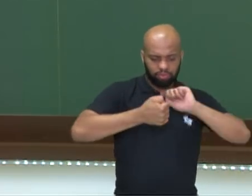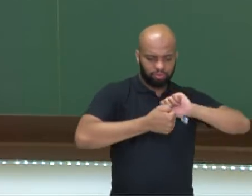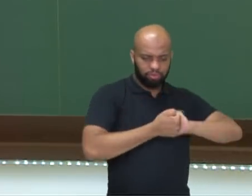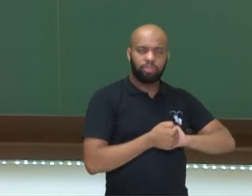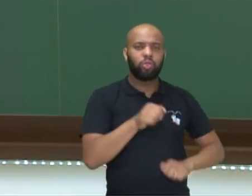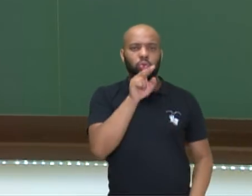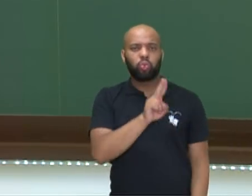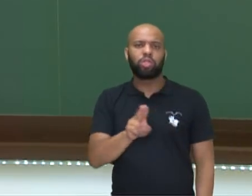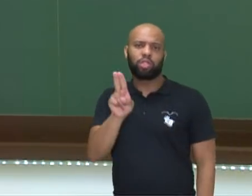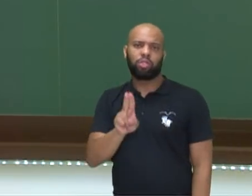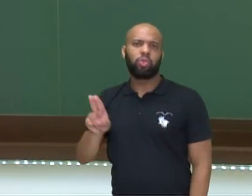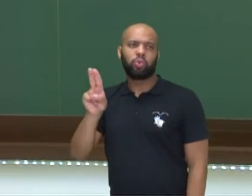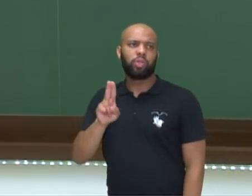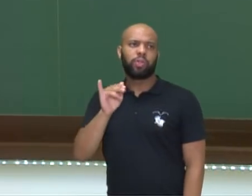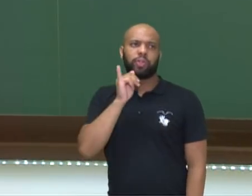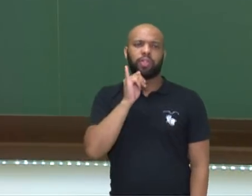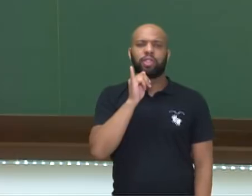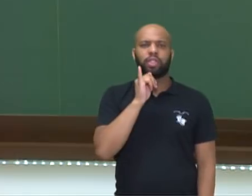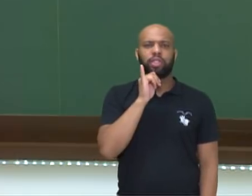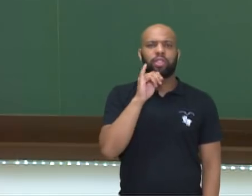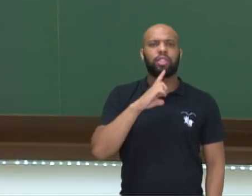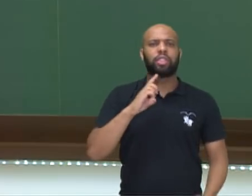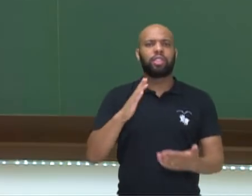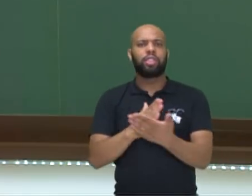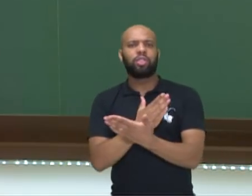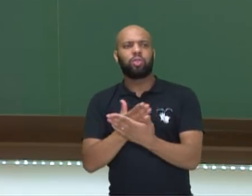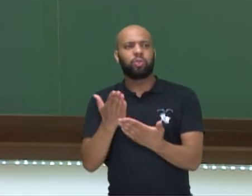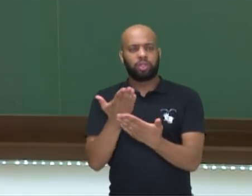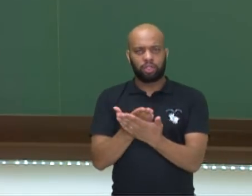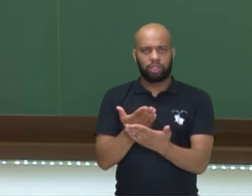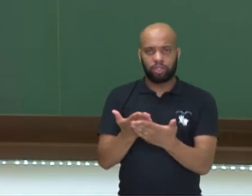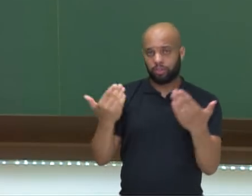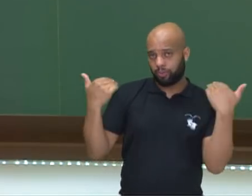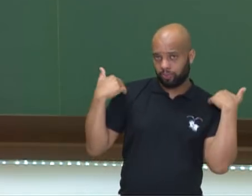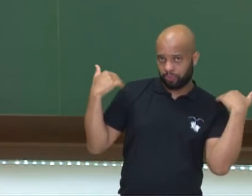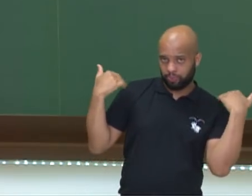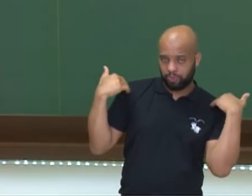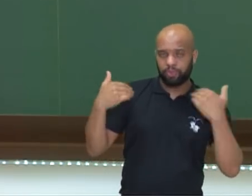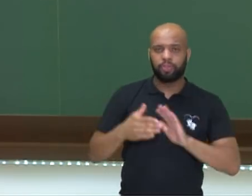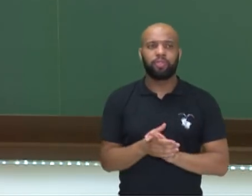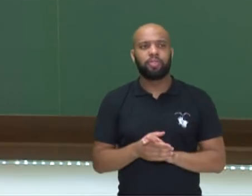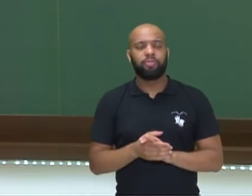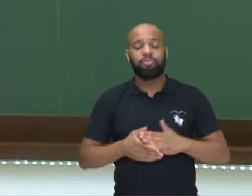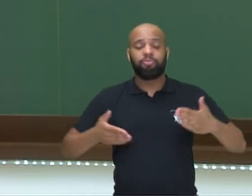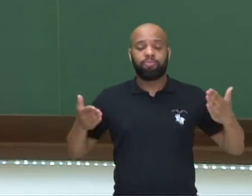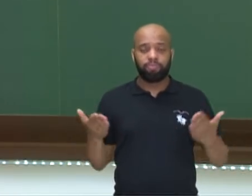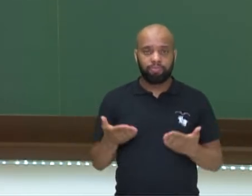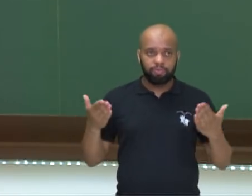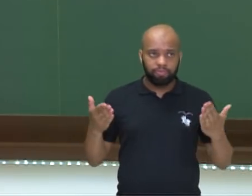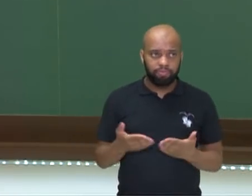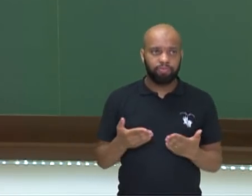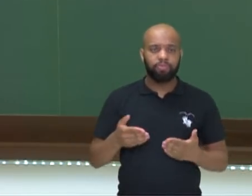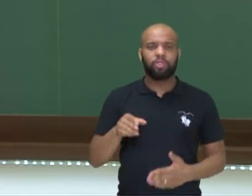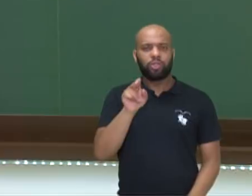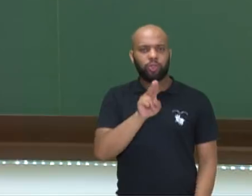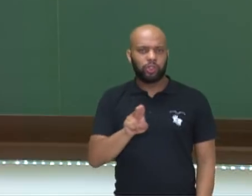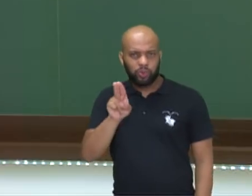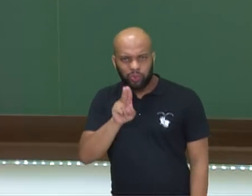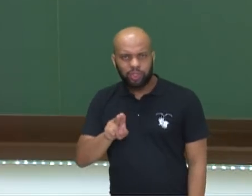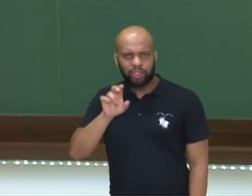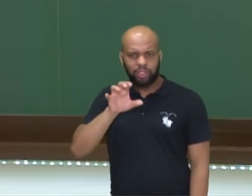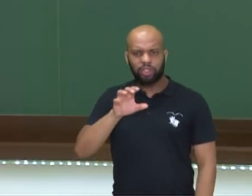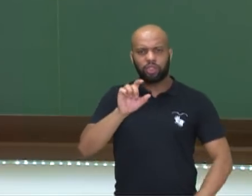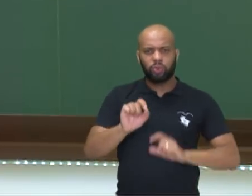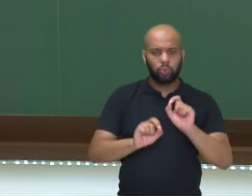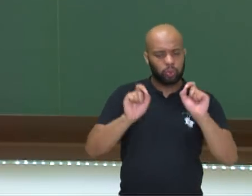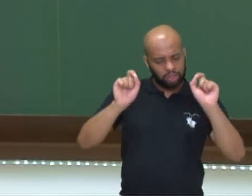ser utilizada, por exemplo, em algumas aulas de educação física? Atualmente, esse uso já